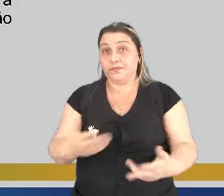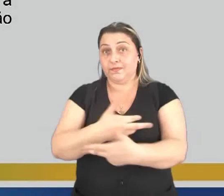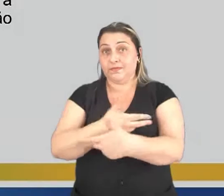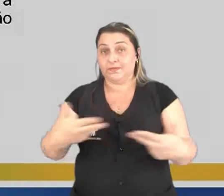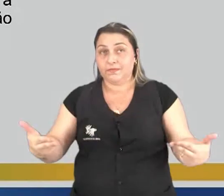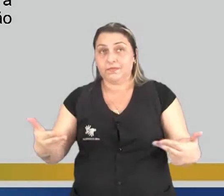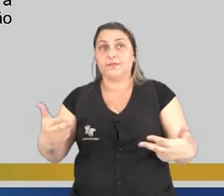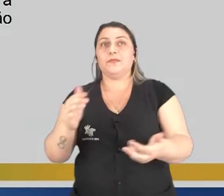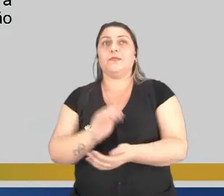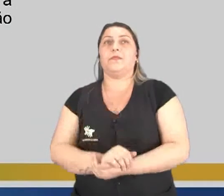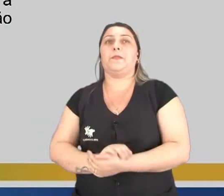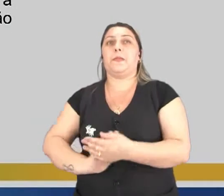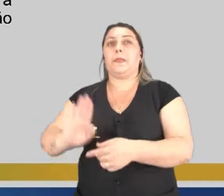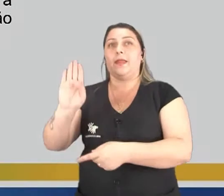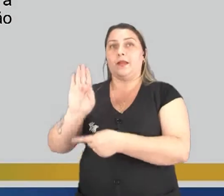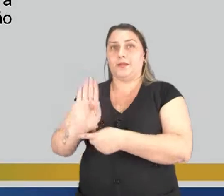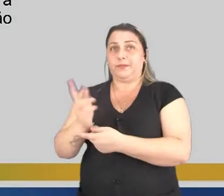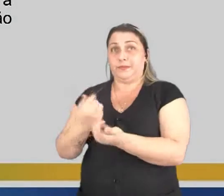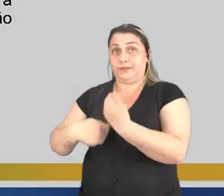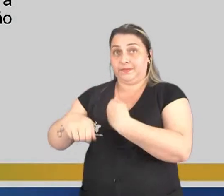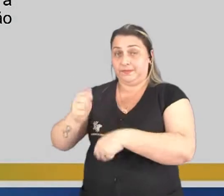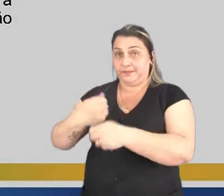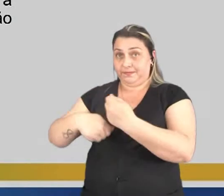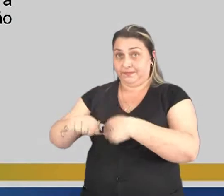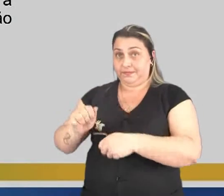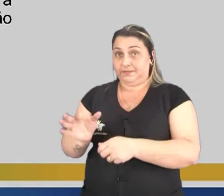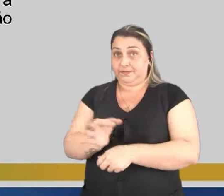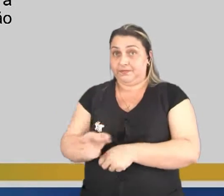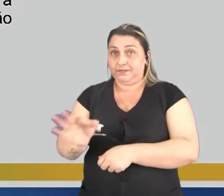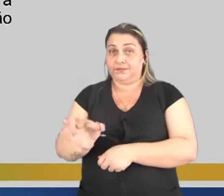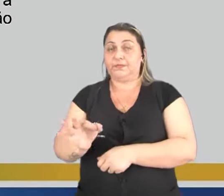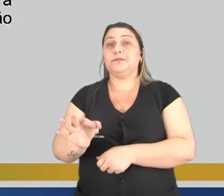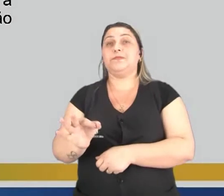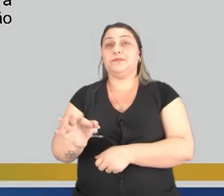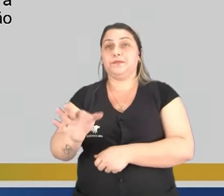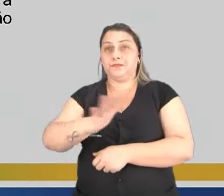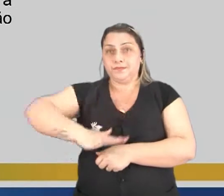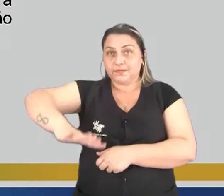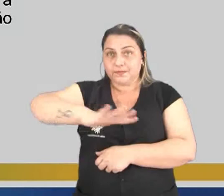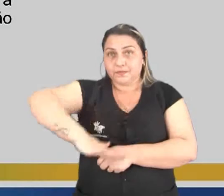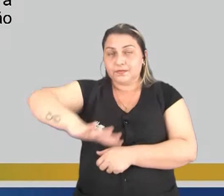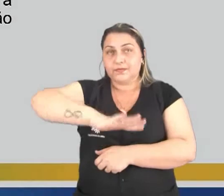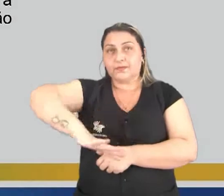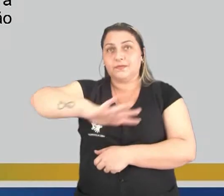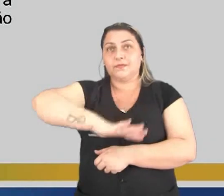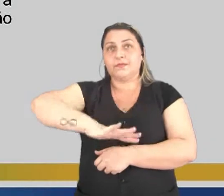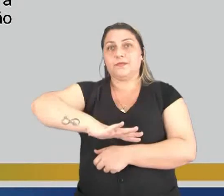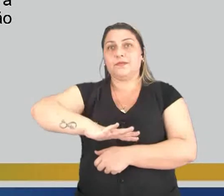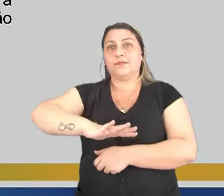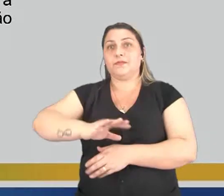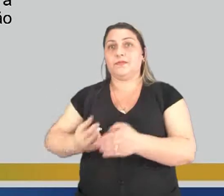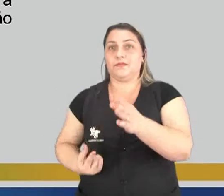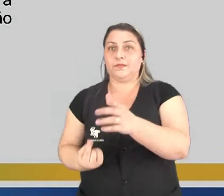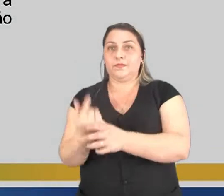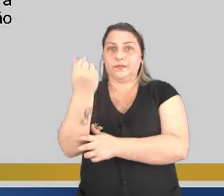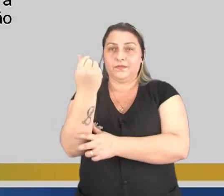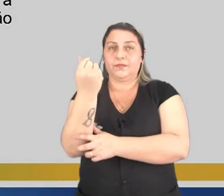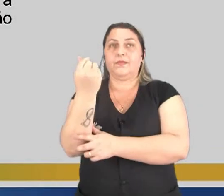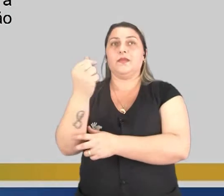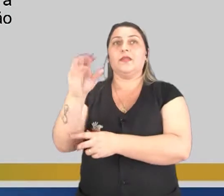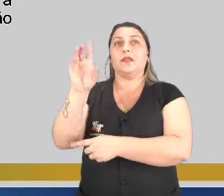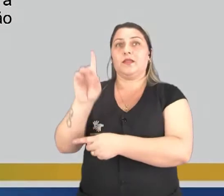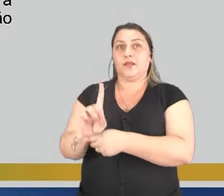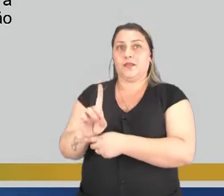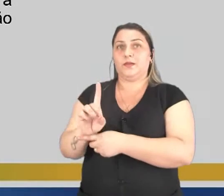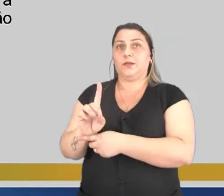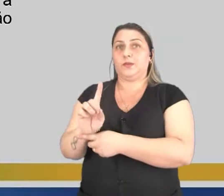produto pelo outro, a monetização, que é o uso de moedas, da sociedade assentada no mercado capitalista, ou a